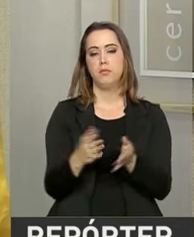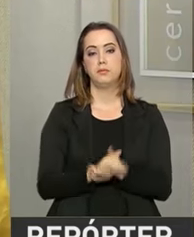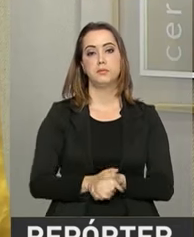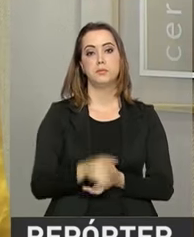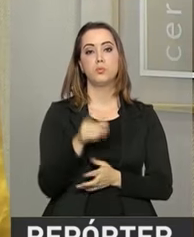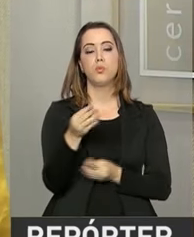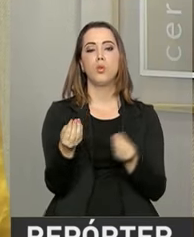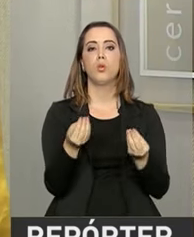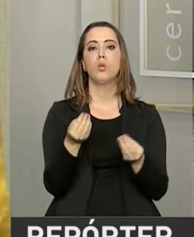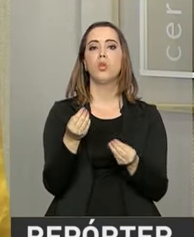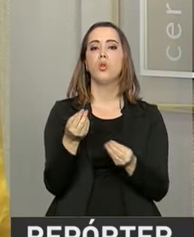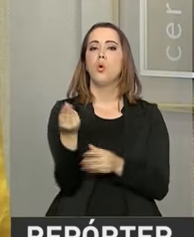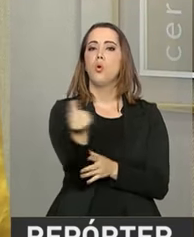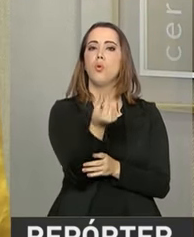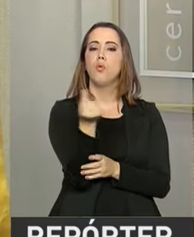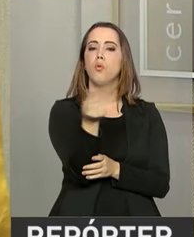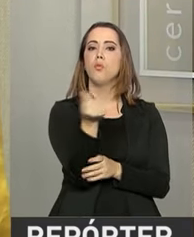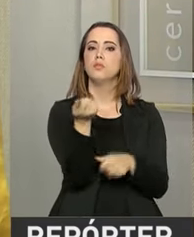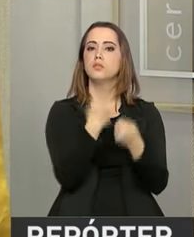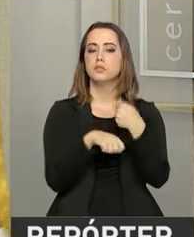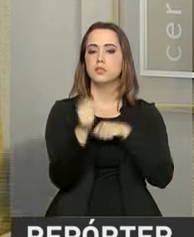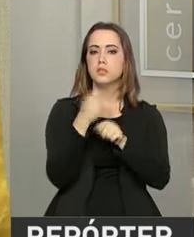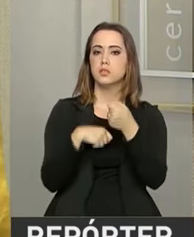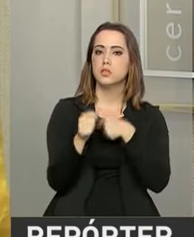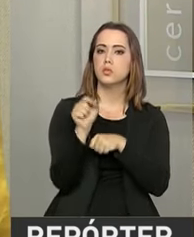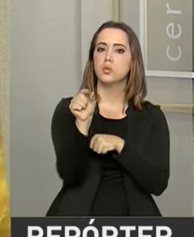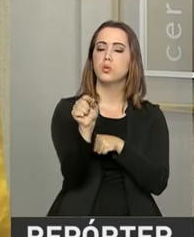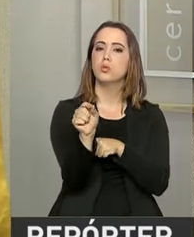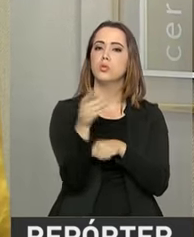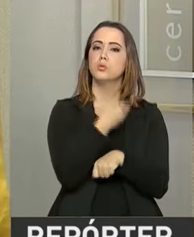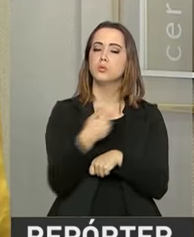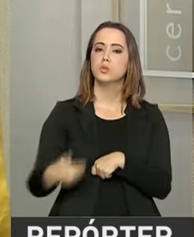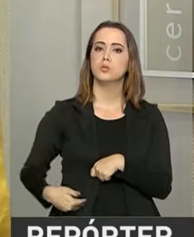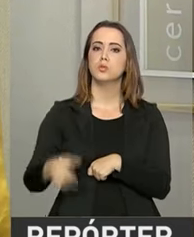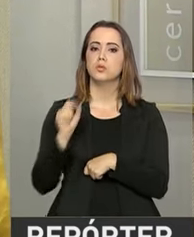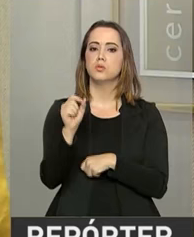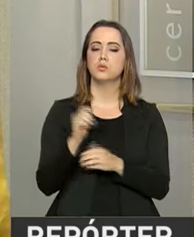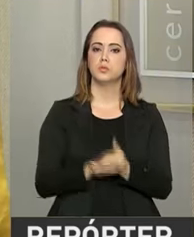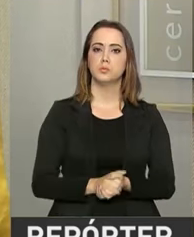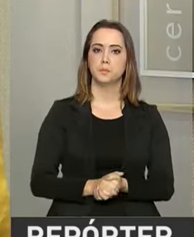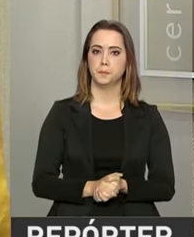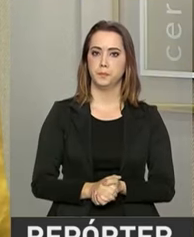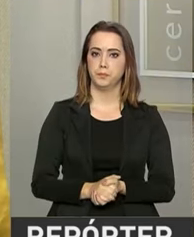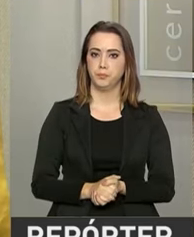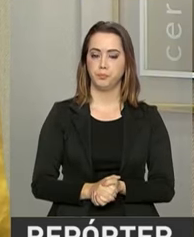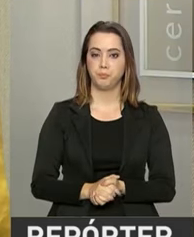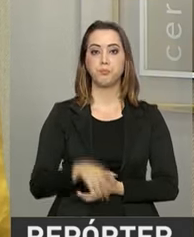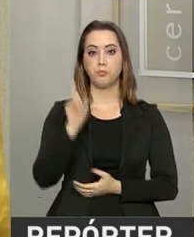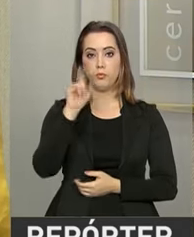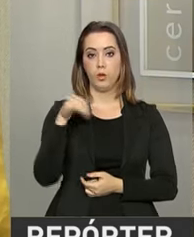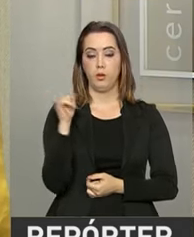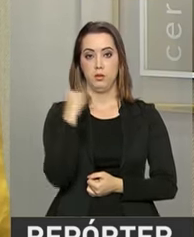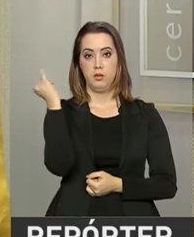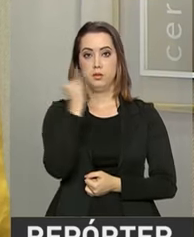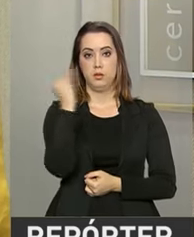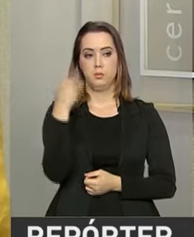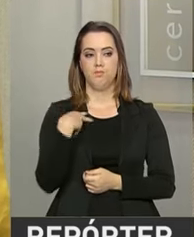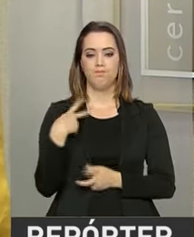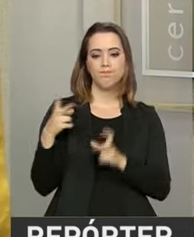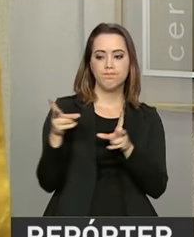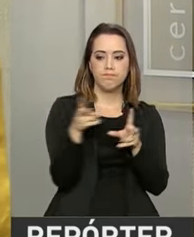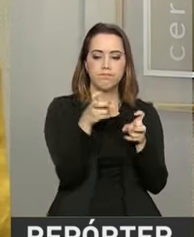estimativa de quanto o governo vai economizar com essa tecnologia? Olha, é importante que nós façamos uma